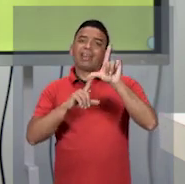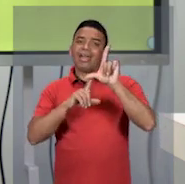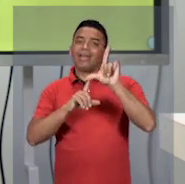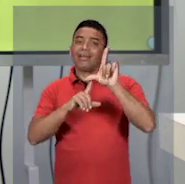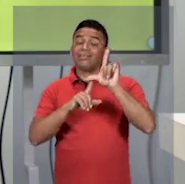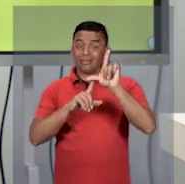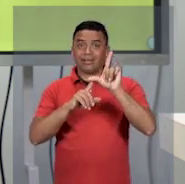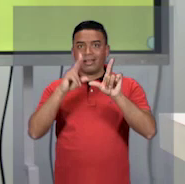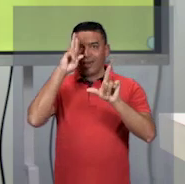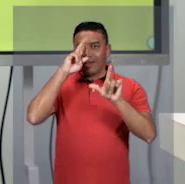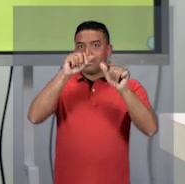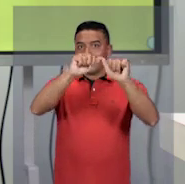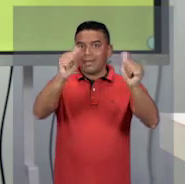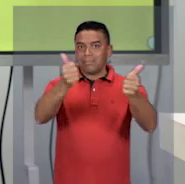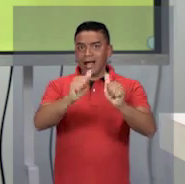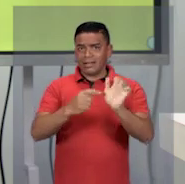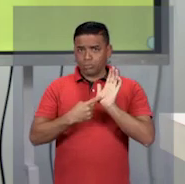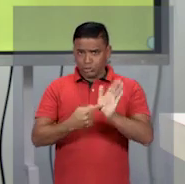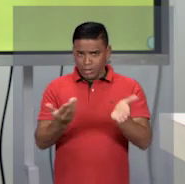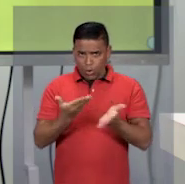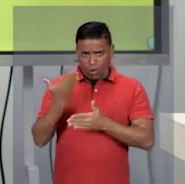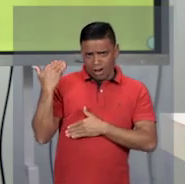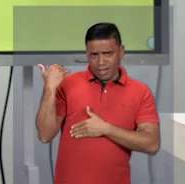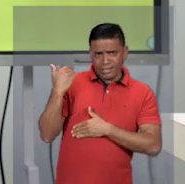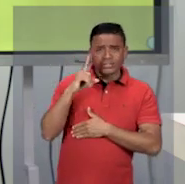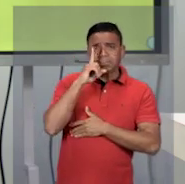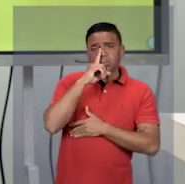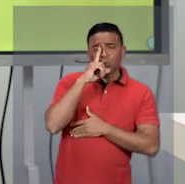imagem aquela que eu acabei de mostrar do donut.